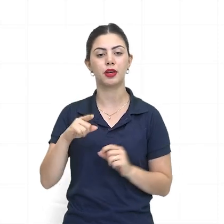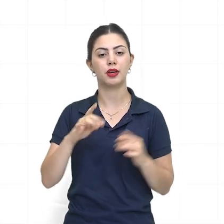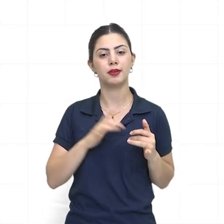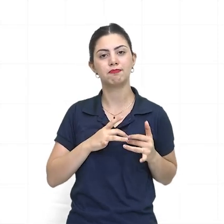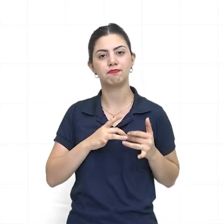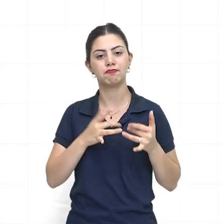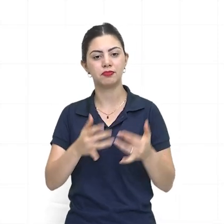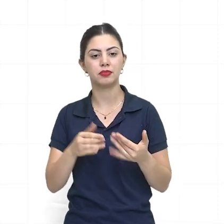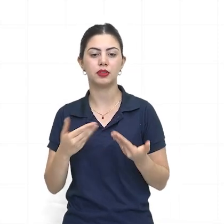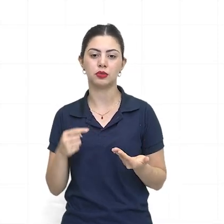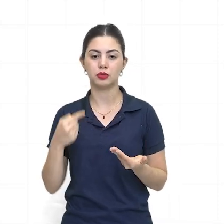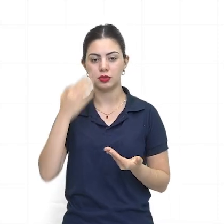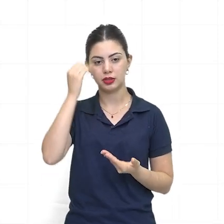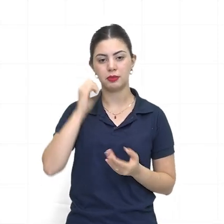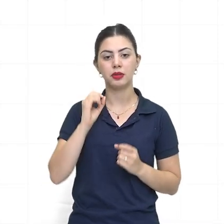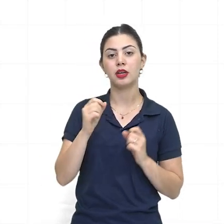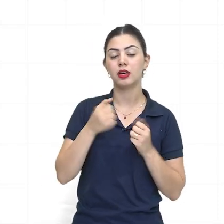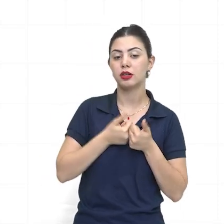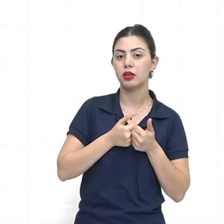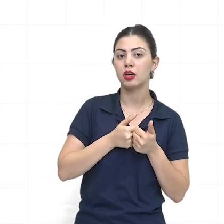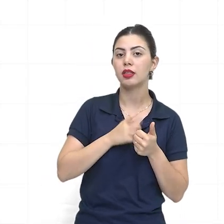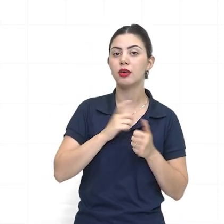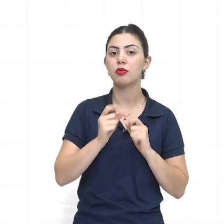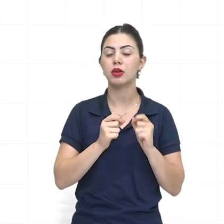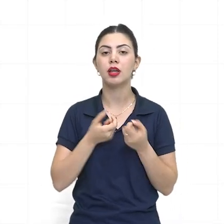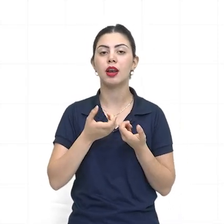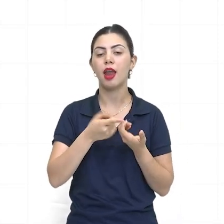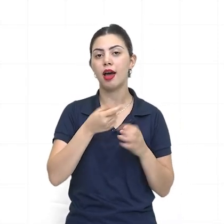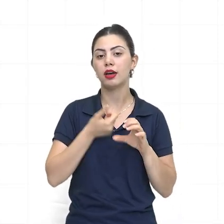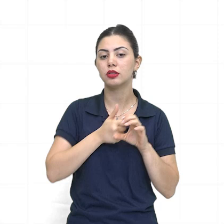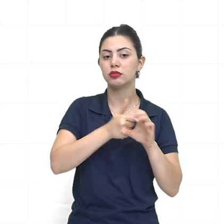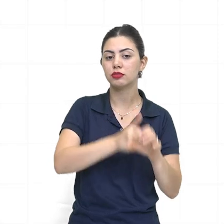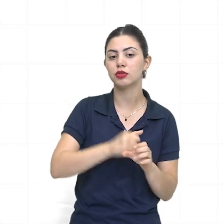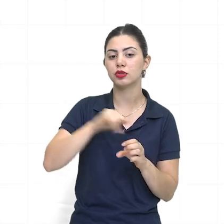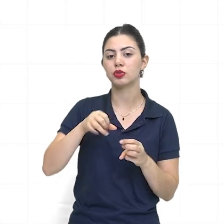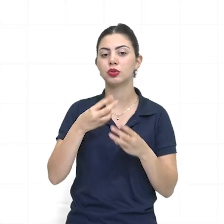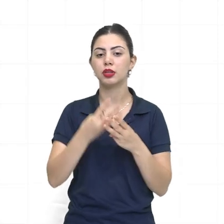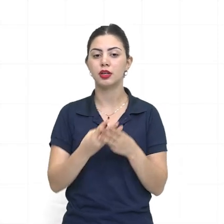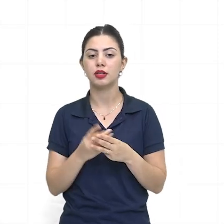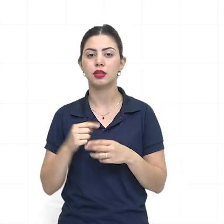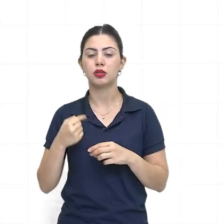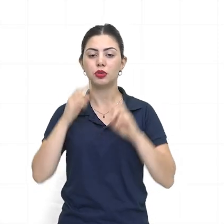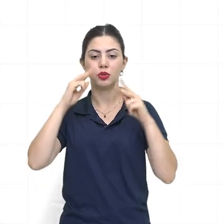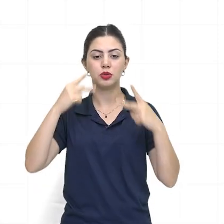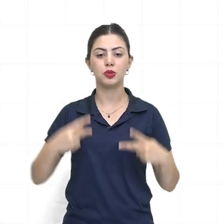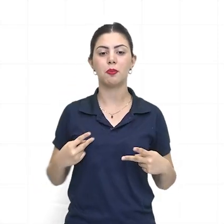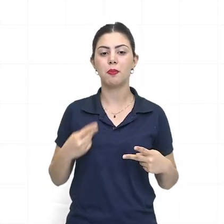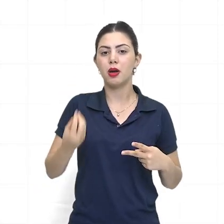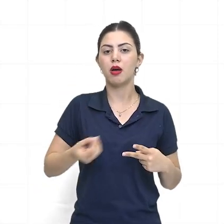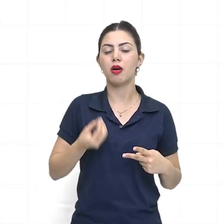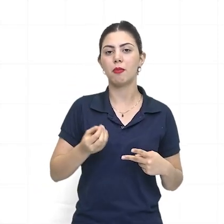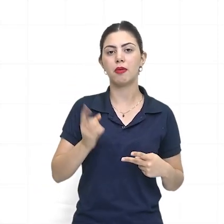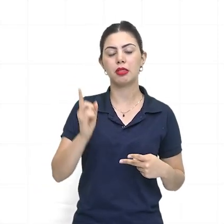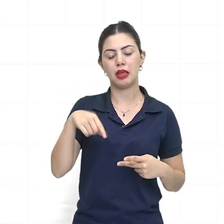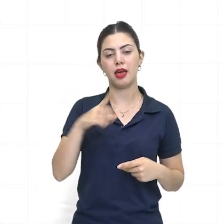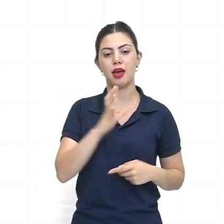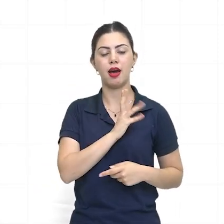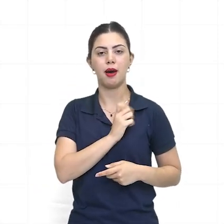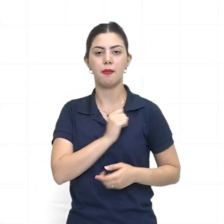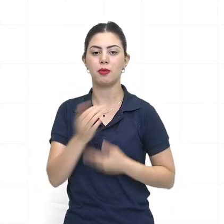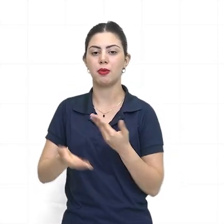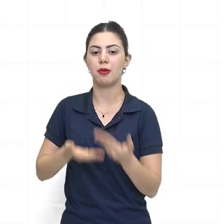Para o judaísmo e o cristianismo, a solidariedade humana é reflexo da própria solidariedade divina. O